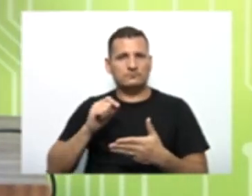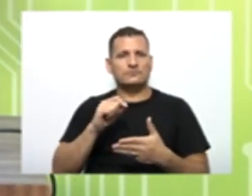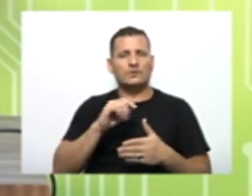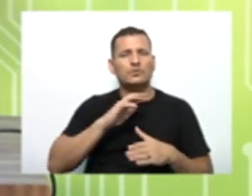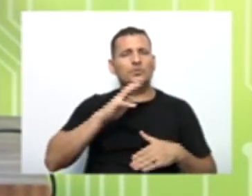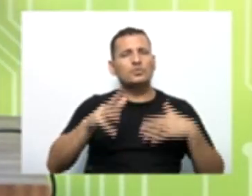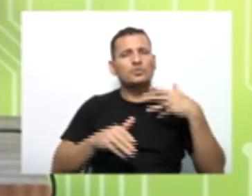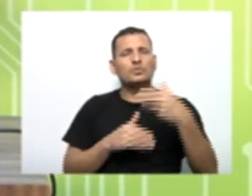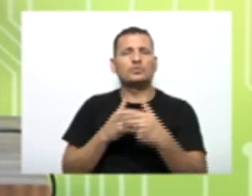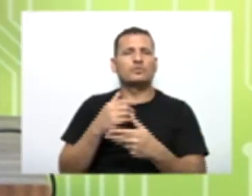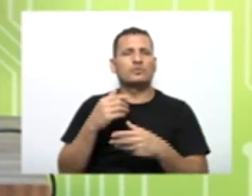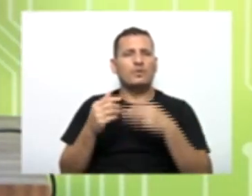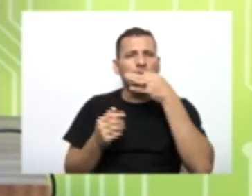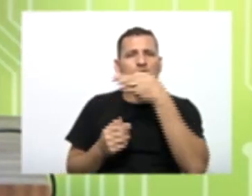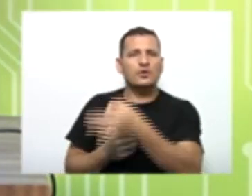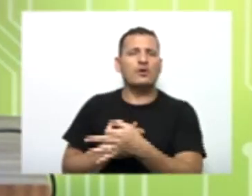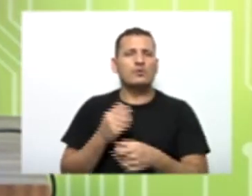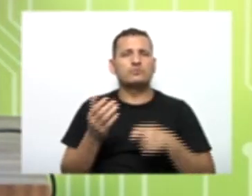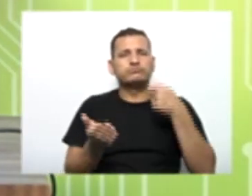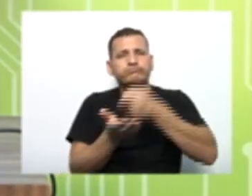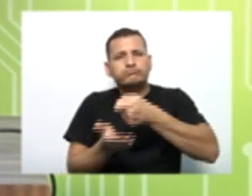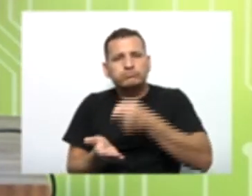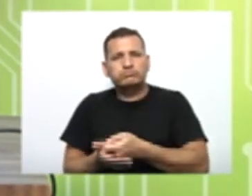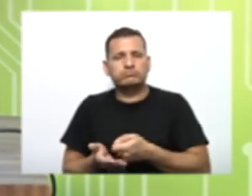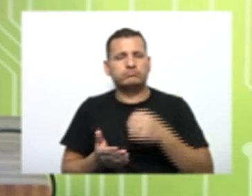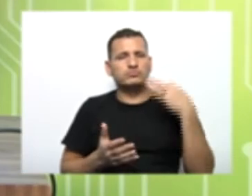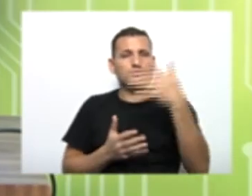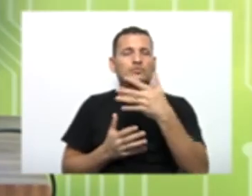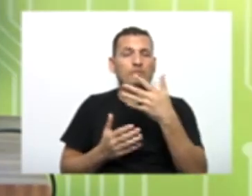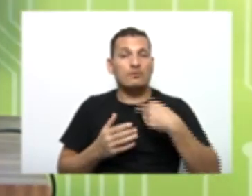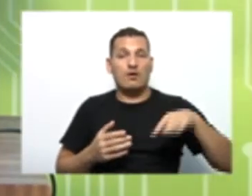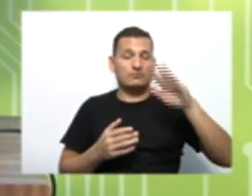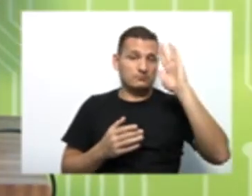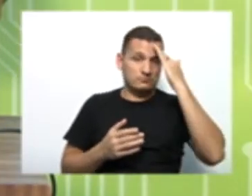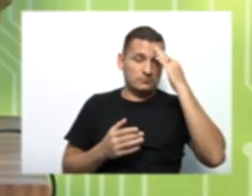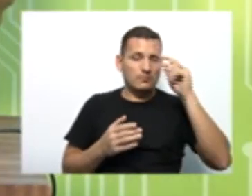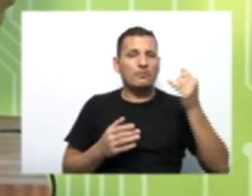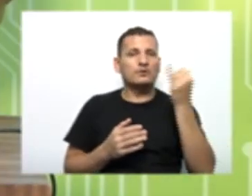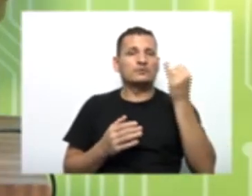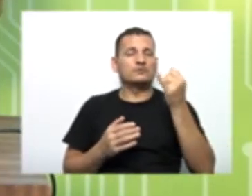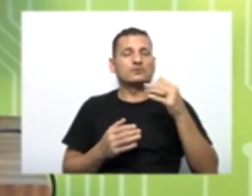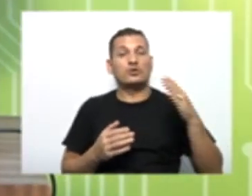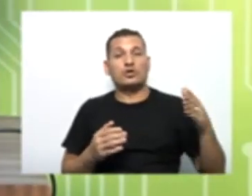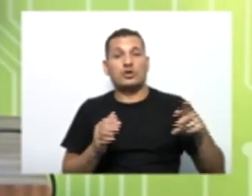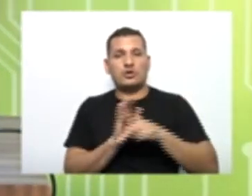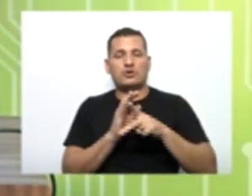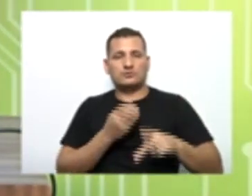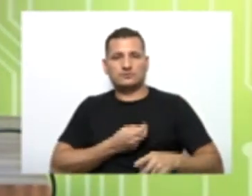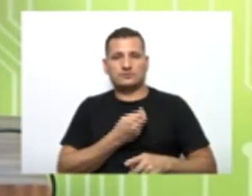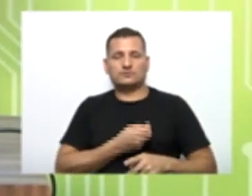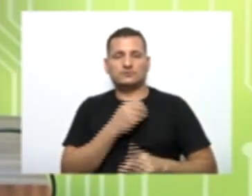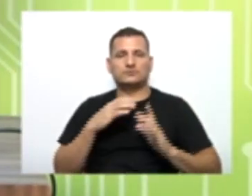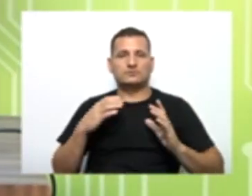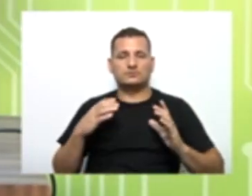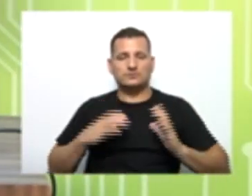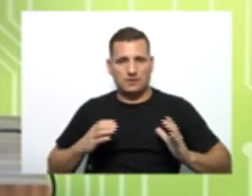da cidade, das decisões políticas da cidade. Não é difícil, nós temos hoje no Brasil vários instrumentos,